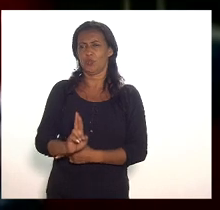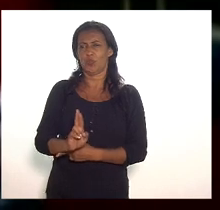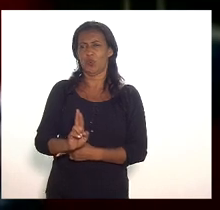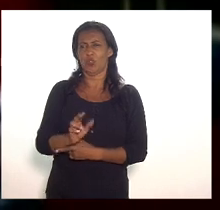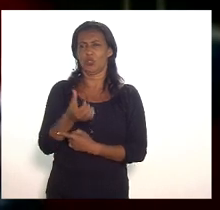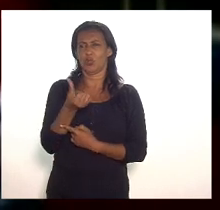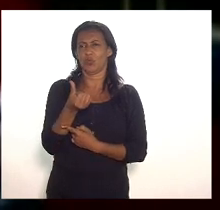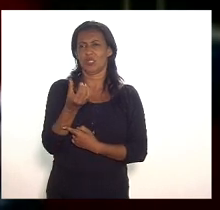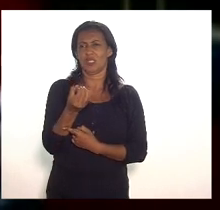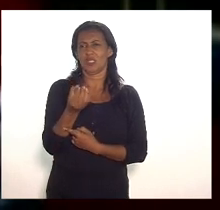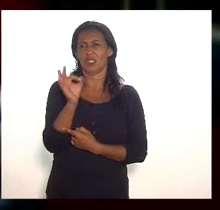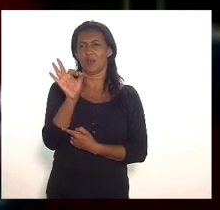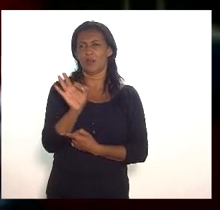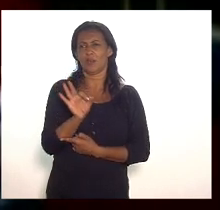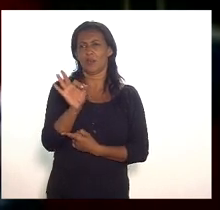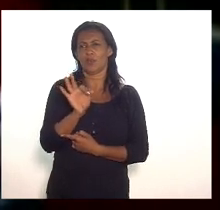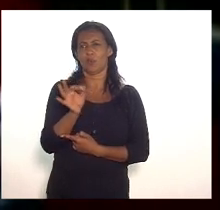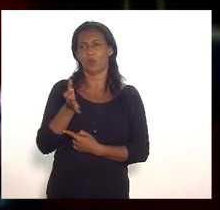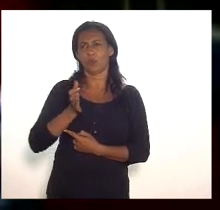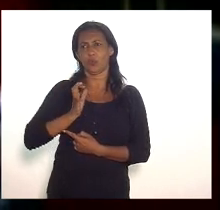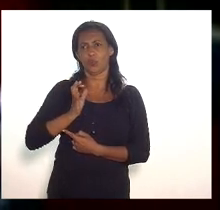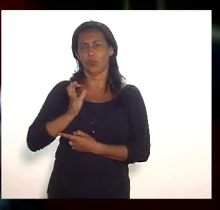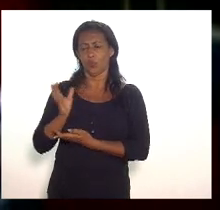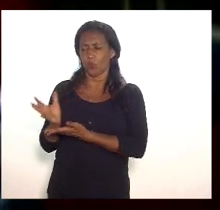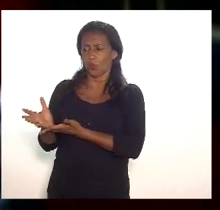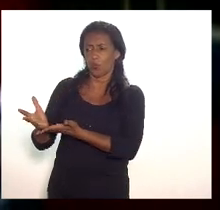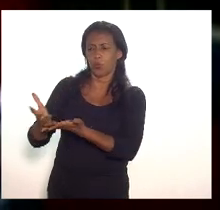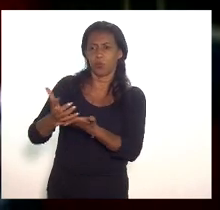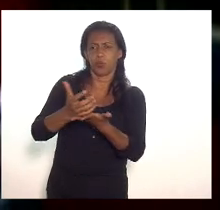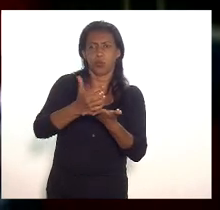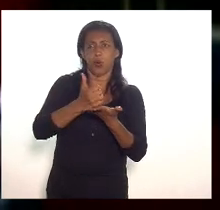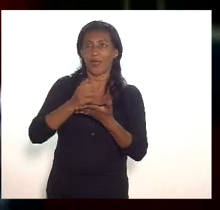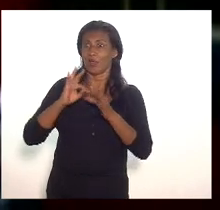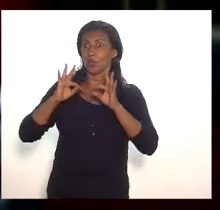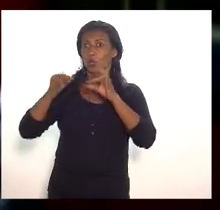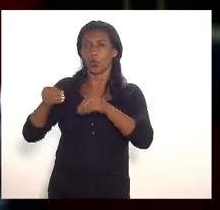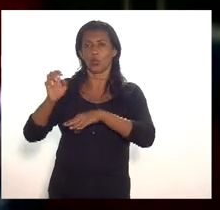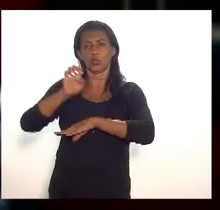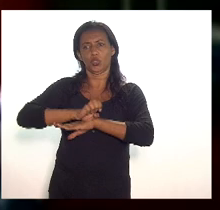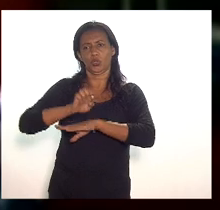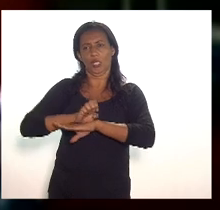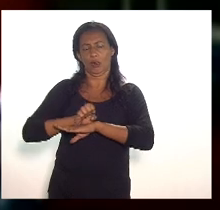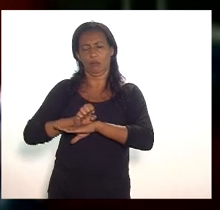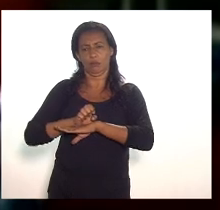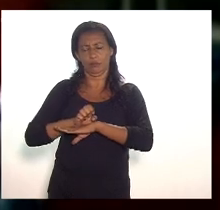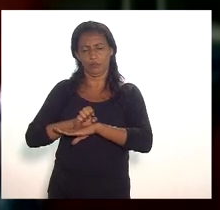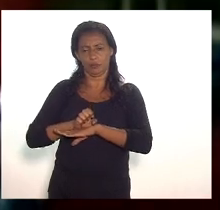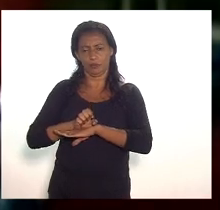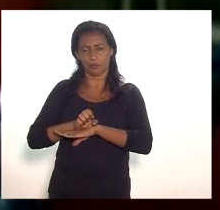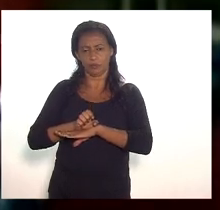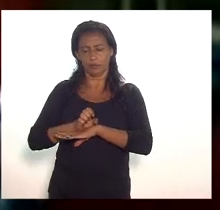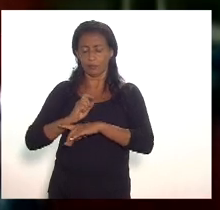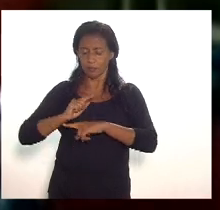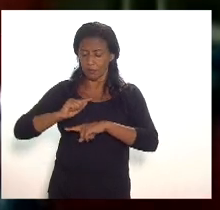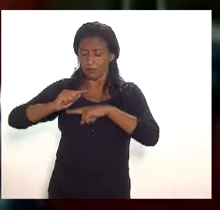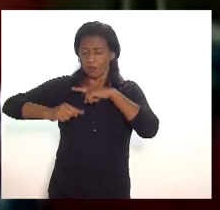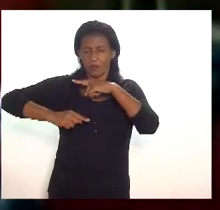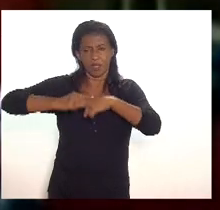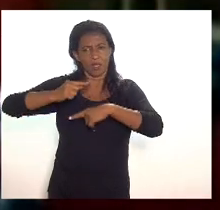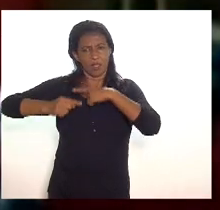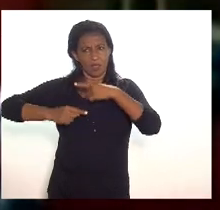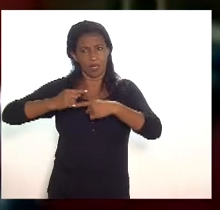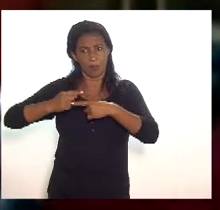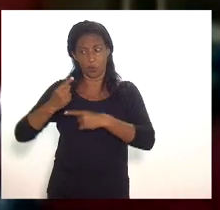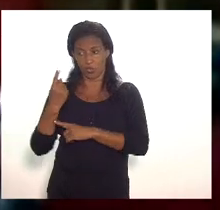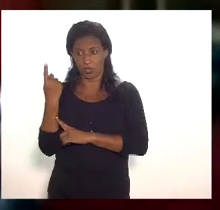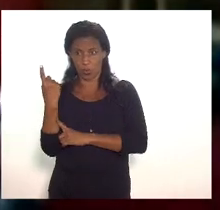de 60% da riqueza que é produzida em todo o Estado. Depois deste um município,